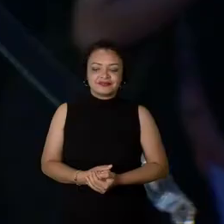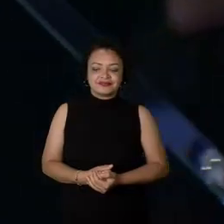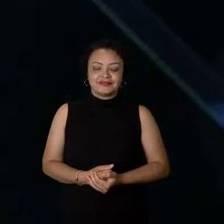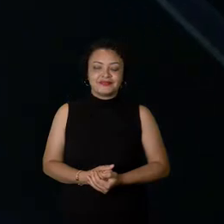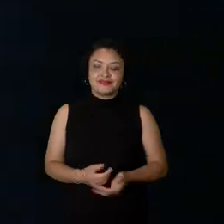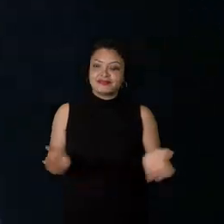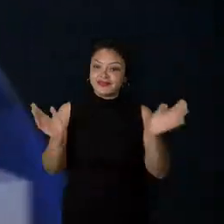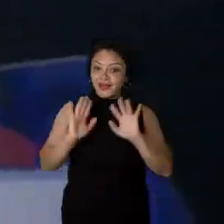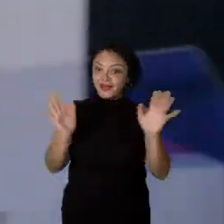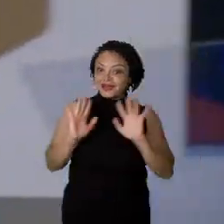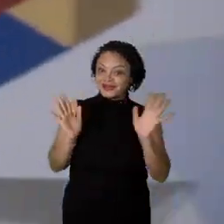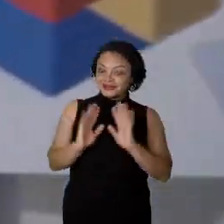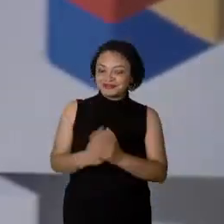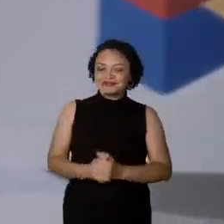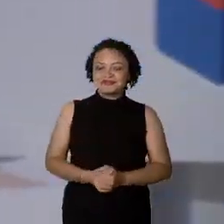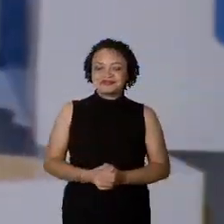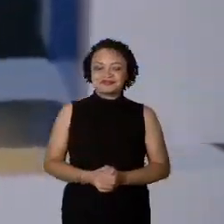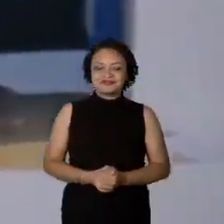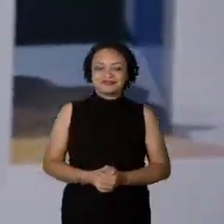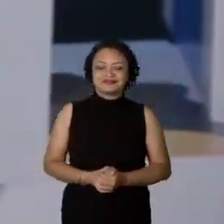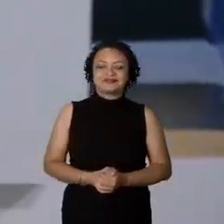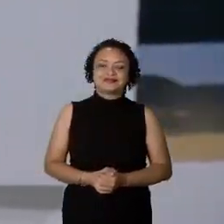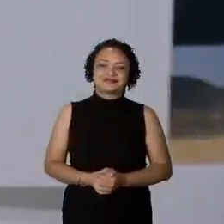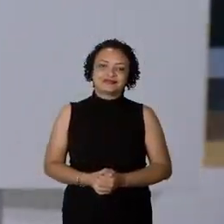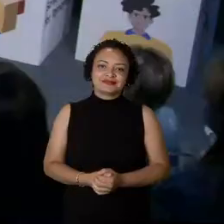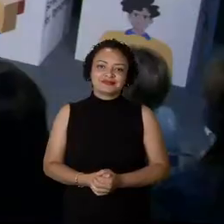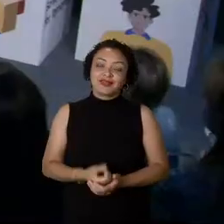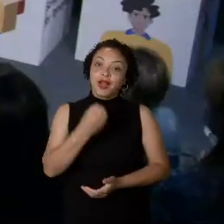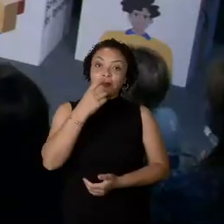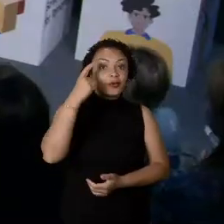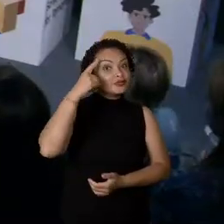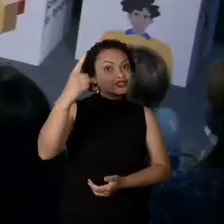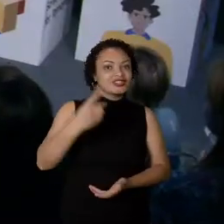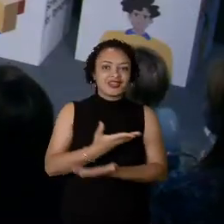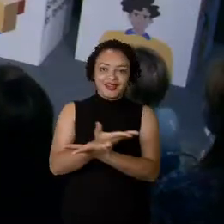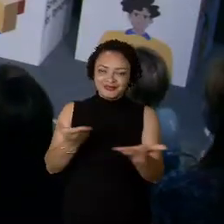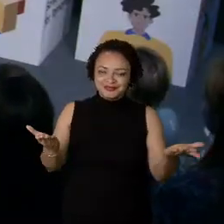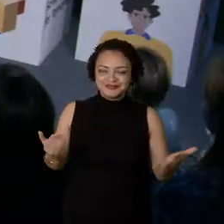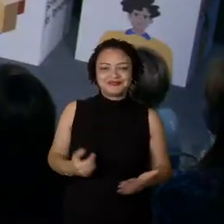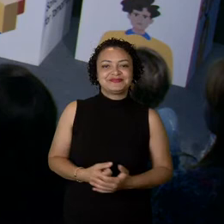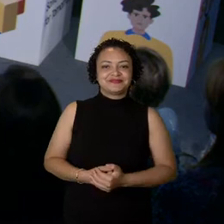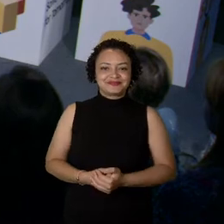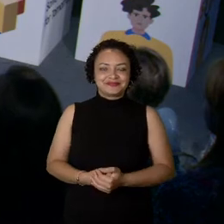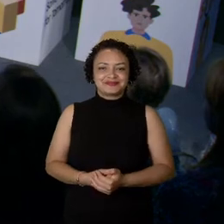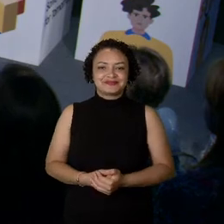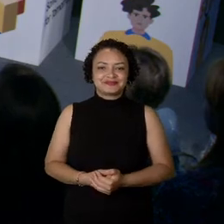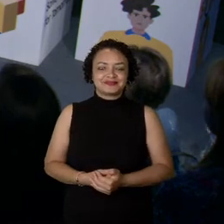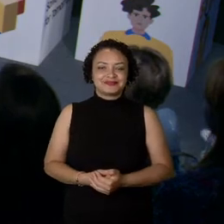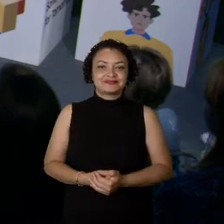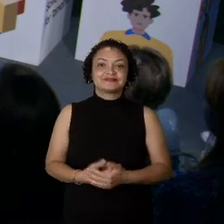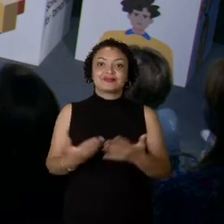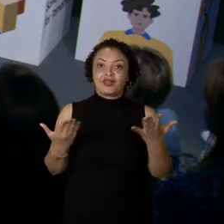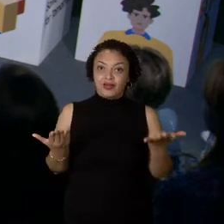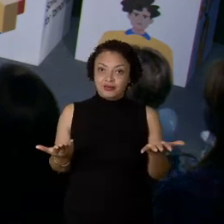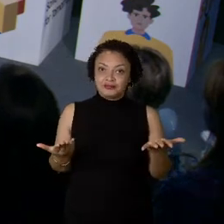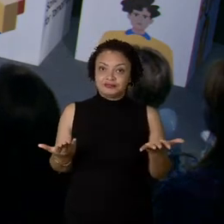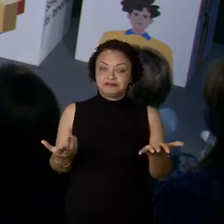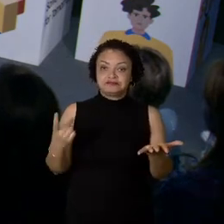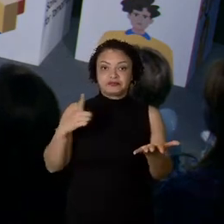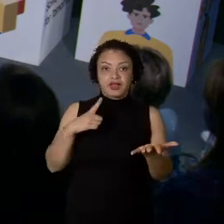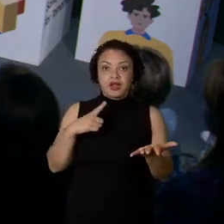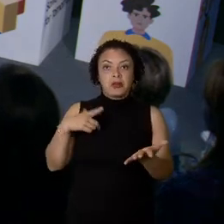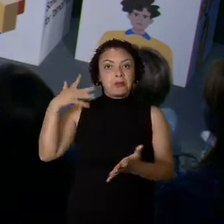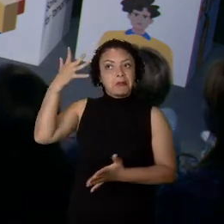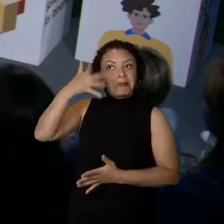Oi! E aí? Bom dia, pessoal! Ó, pessoal, eu não tenho discurso